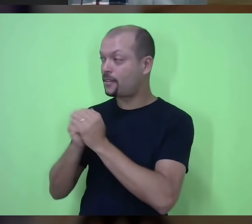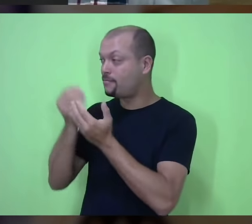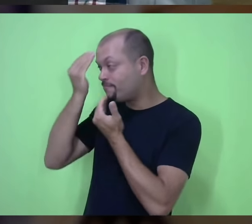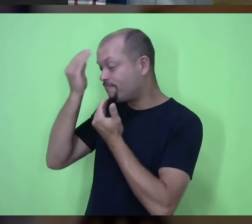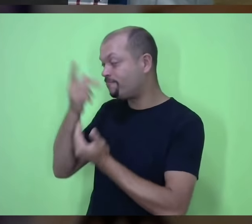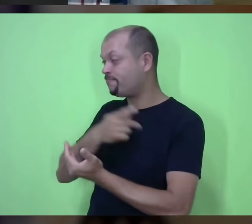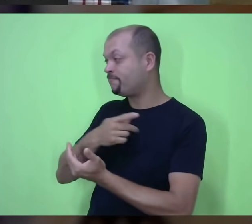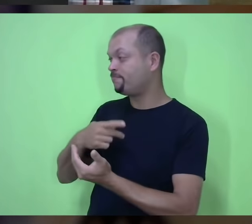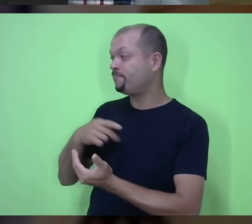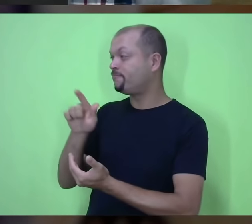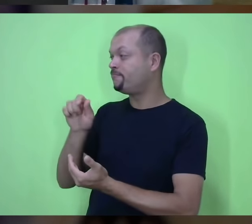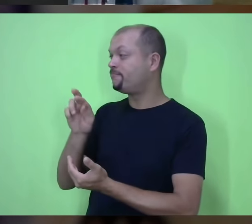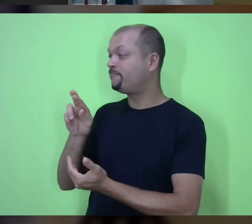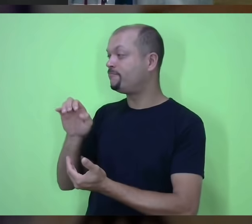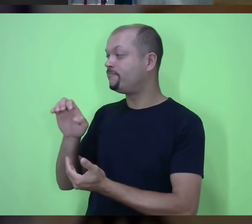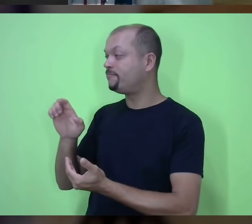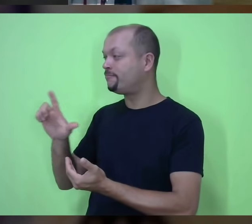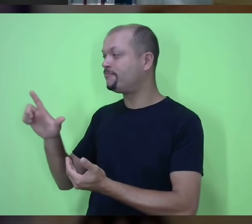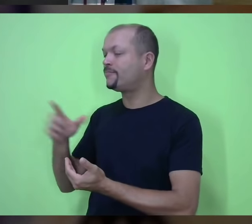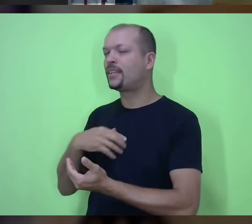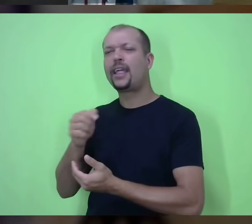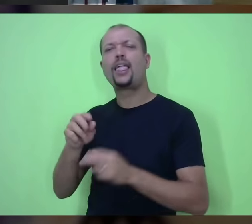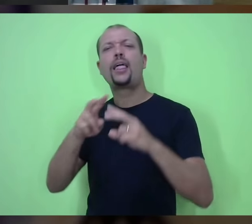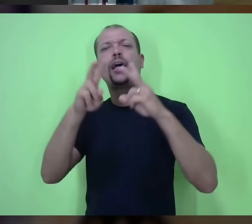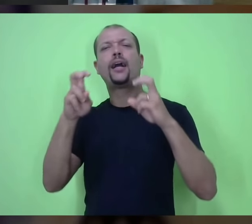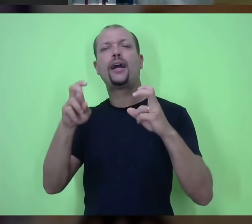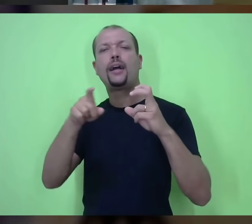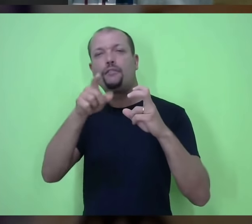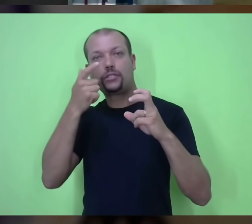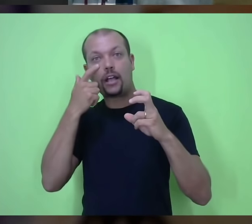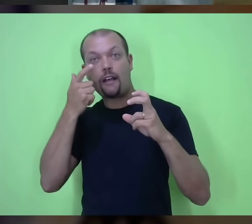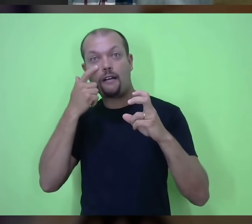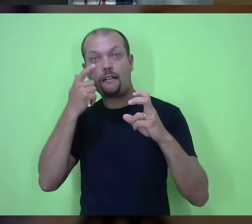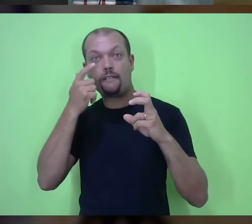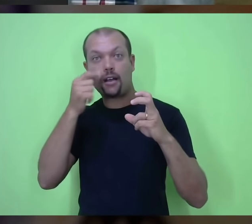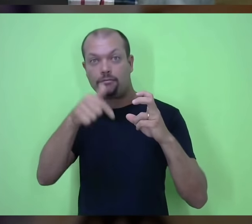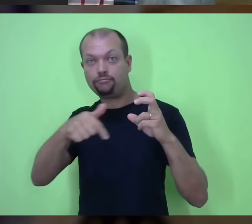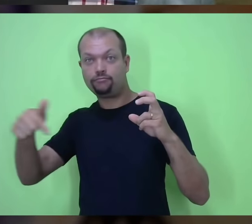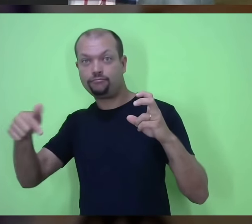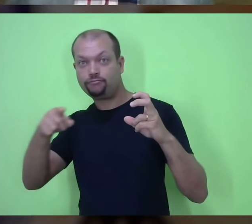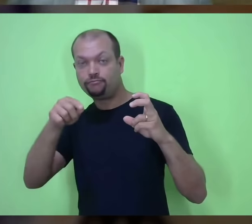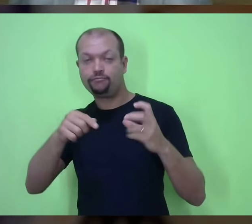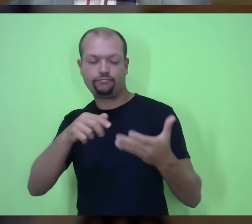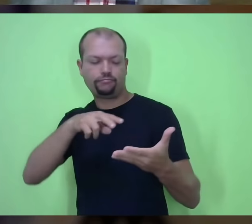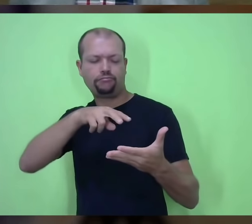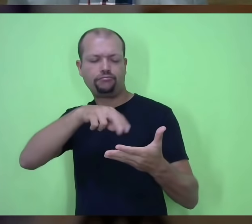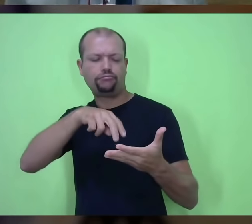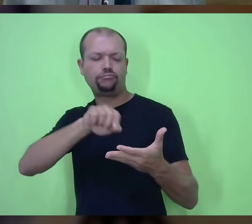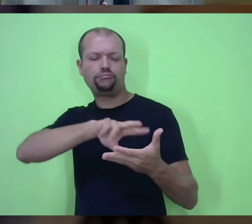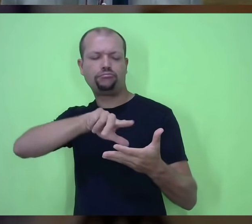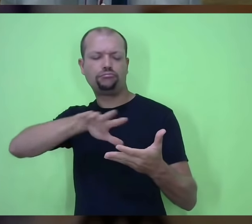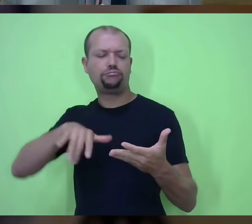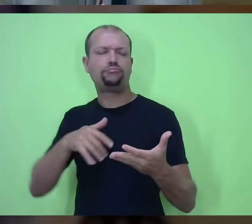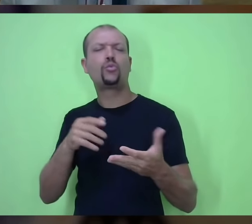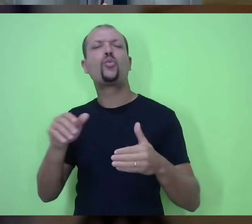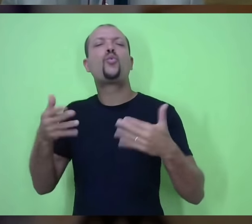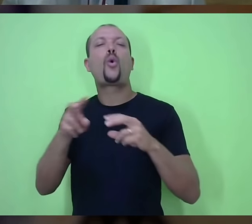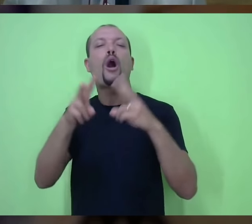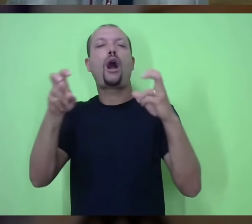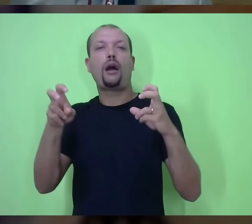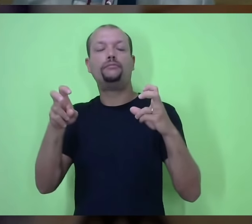Amém. Obrigado, pastor Gabriel. Então, para entrarmos no tema desta semana, você que nos acompanha, eu quero recapitular aqui que o tema desta